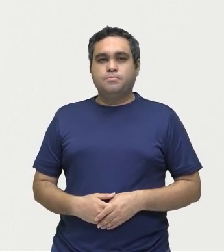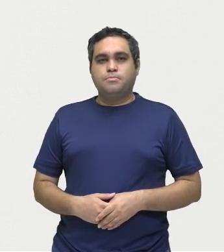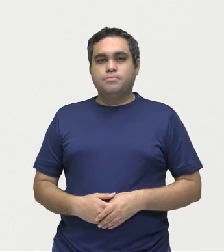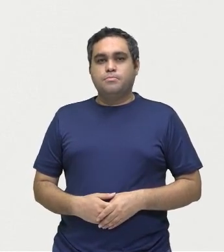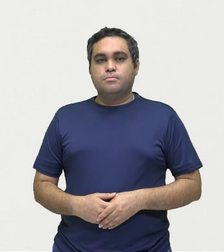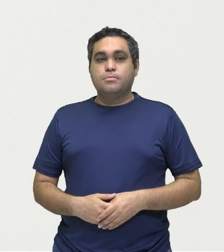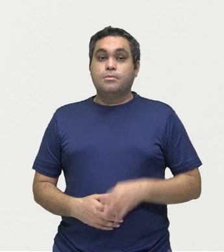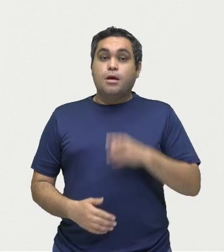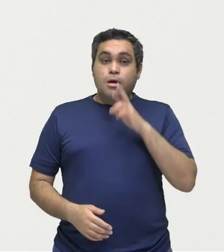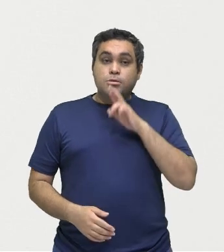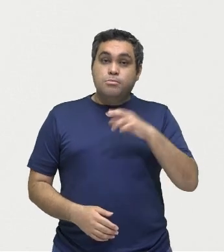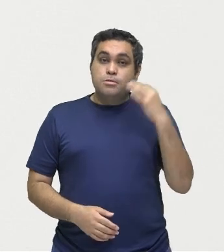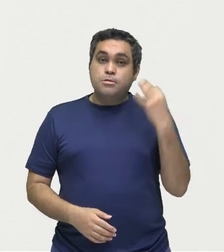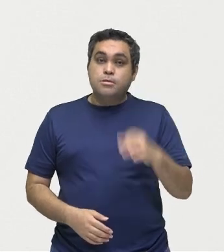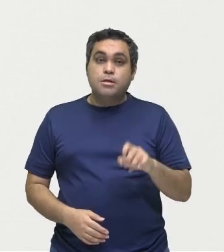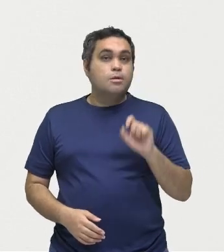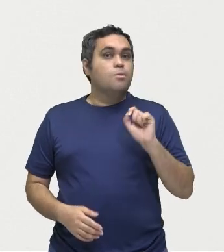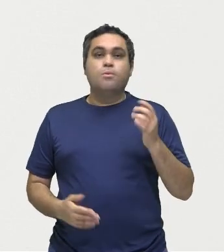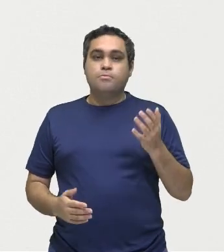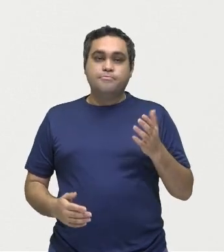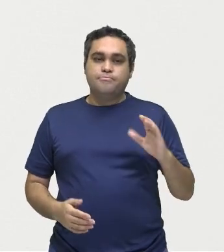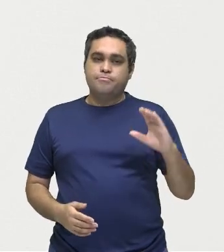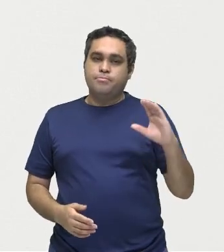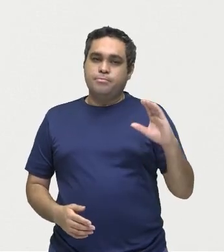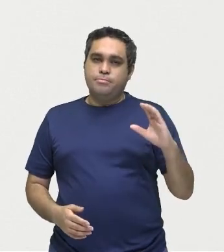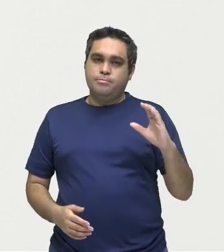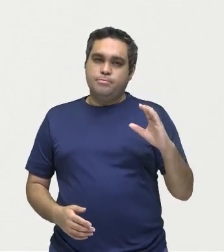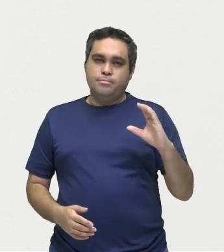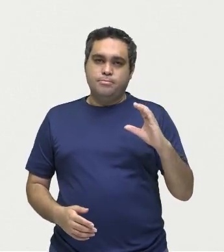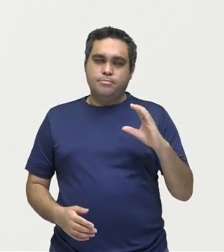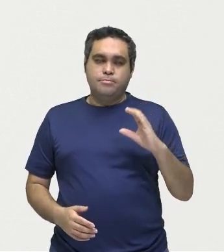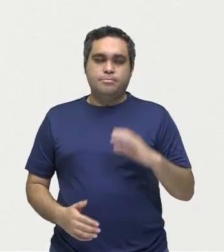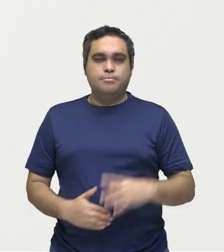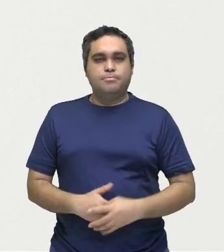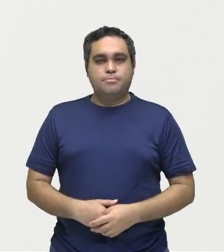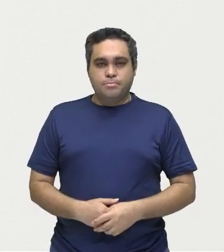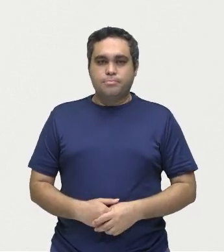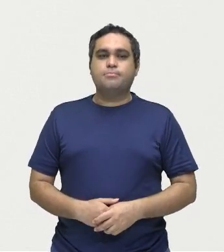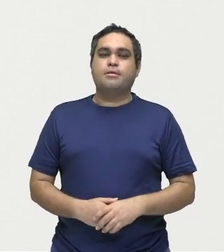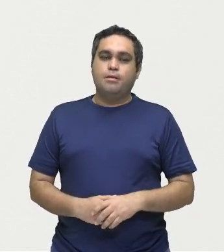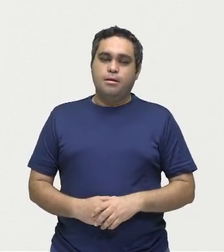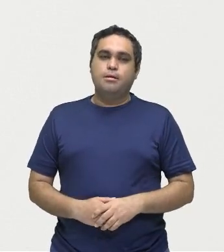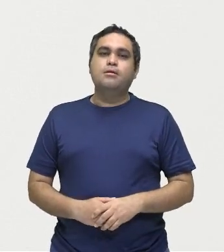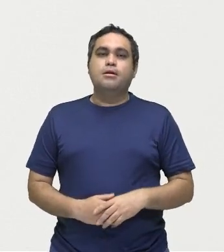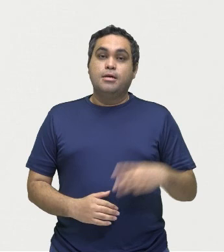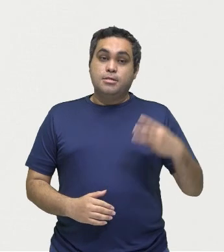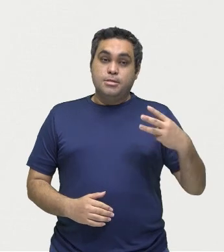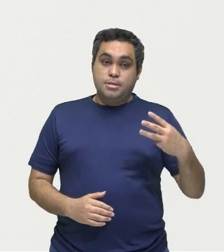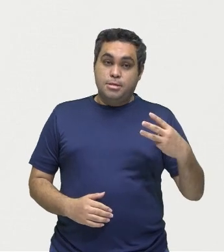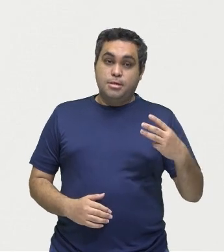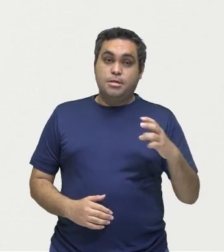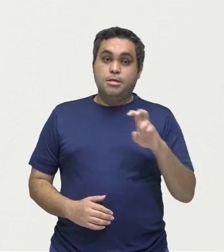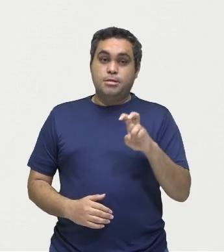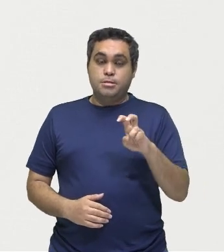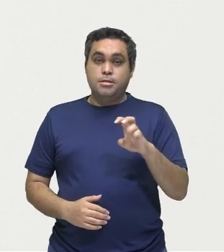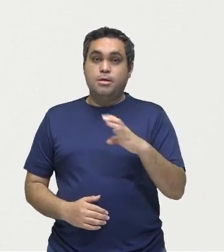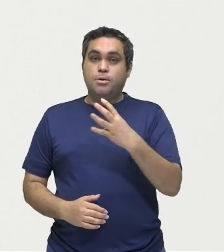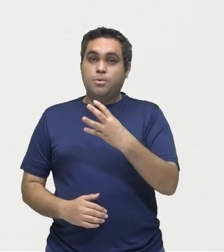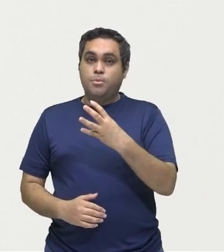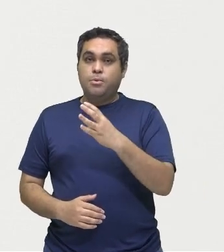Aí a resposta correta é a letra C, 3, 5 e 4